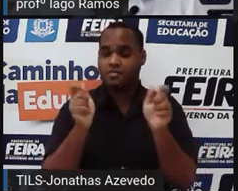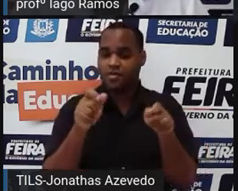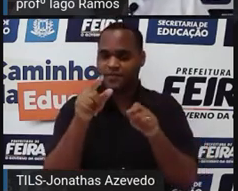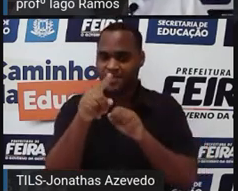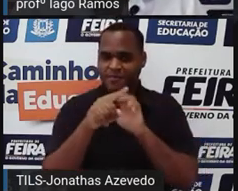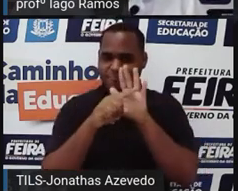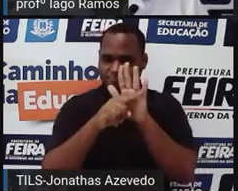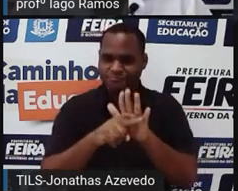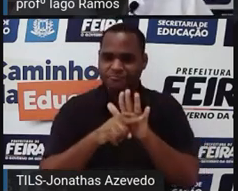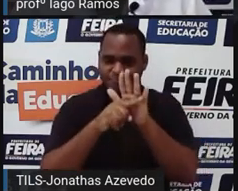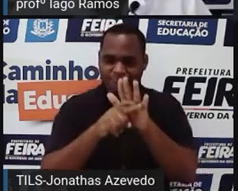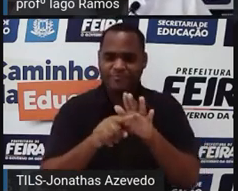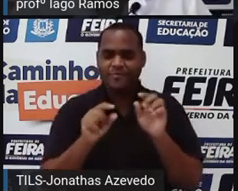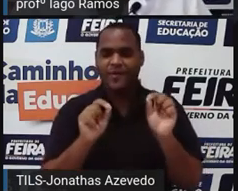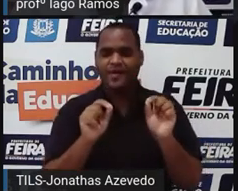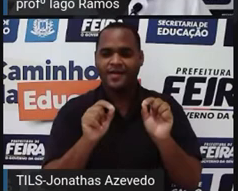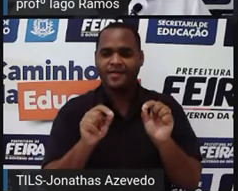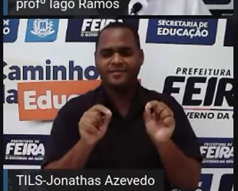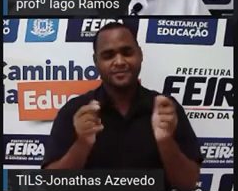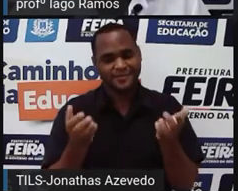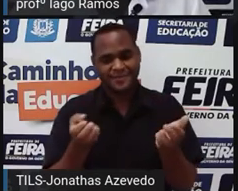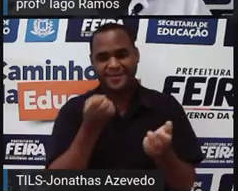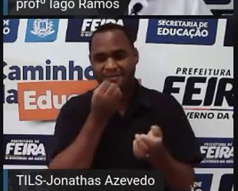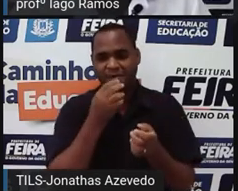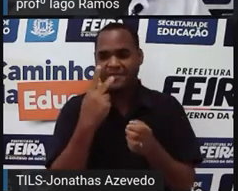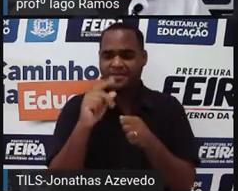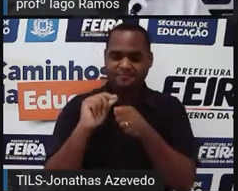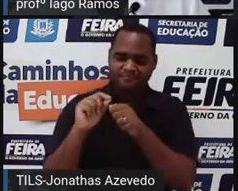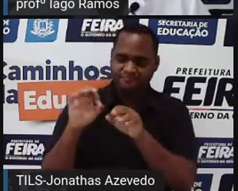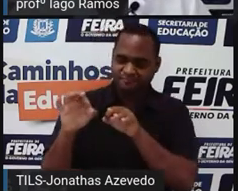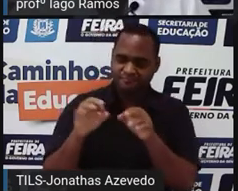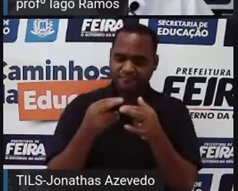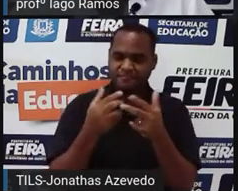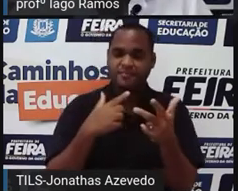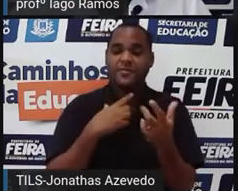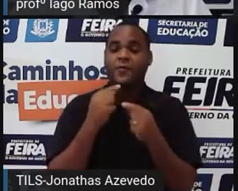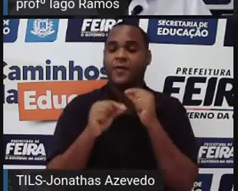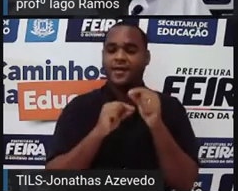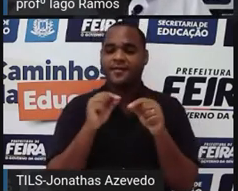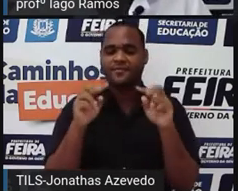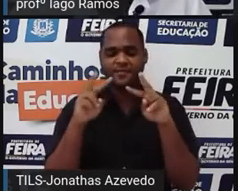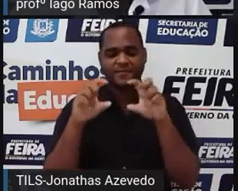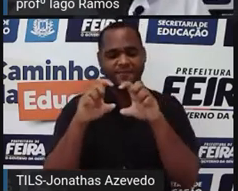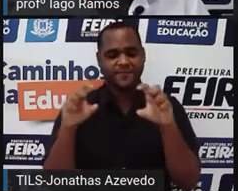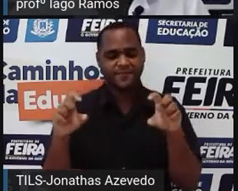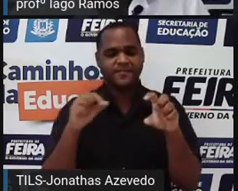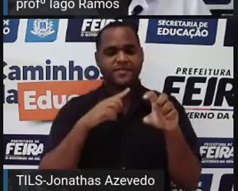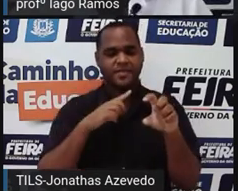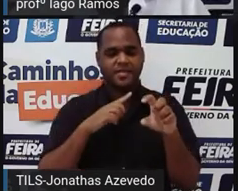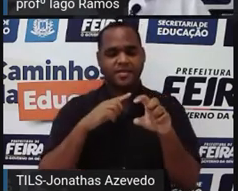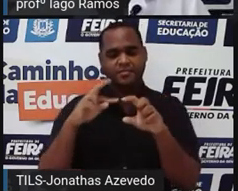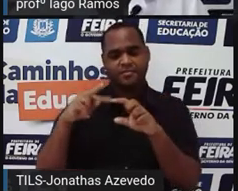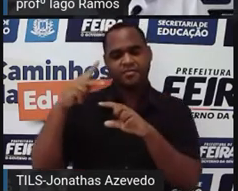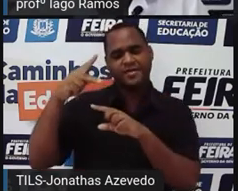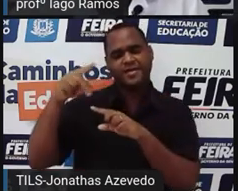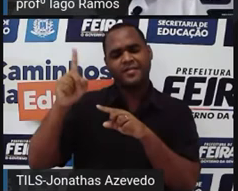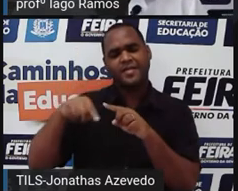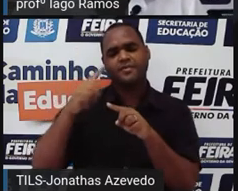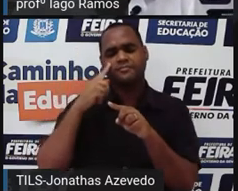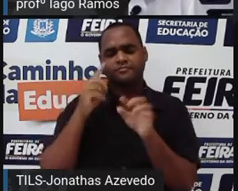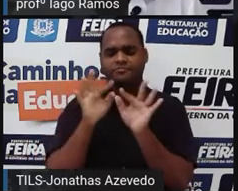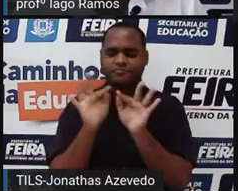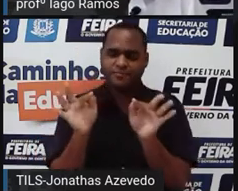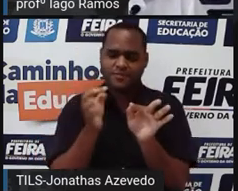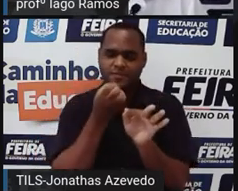ajudam a fazer cálculo de expressões que têm potenciações de uma maneira mais